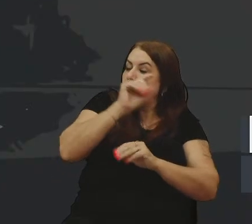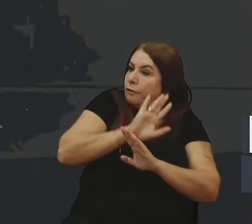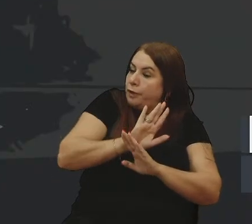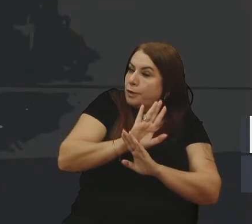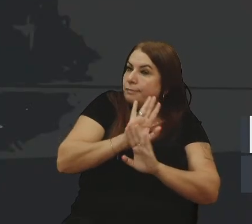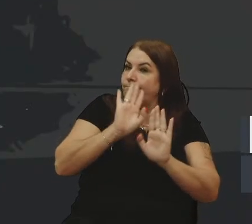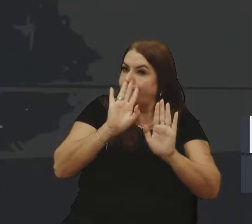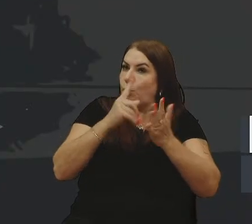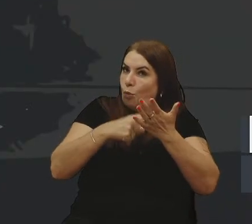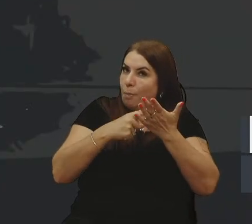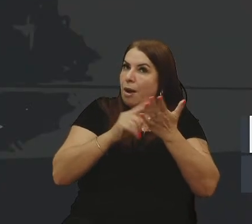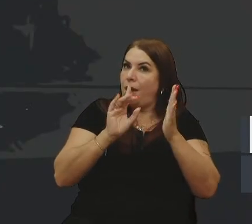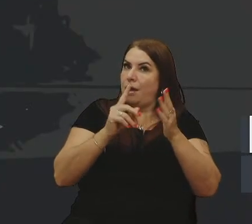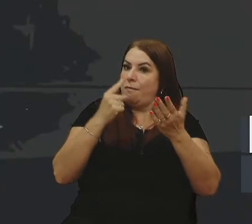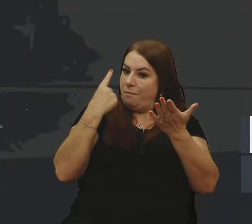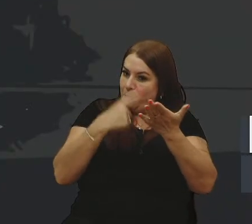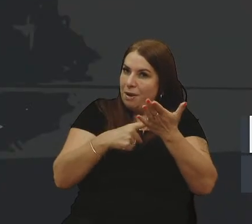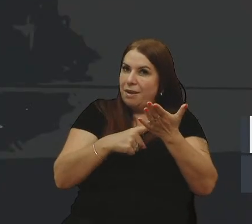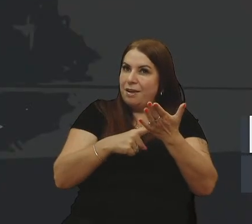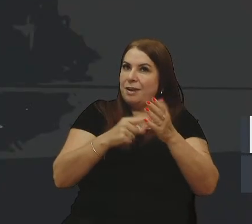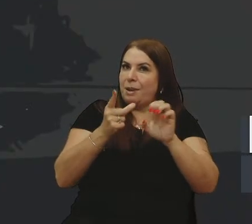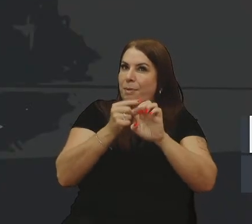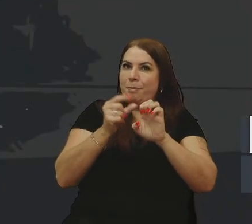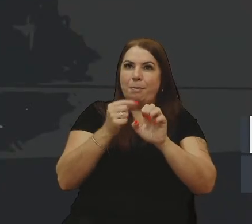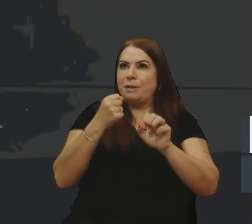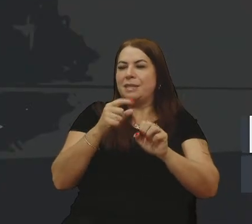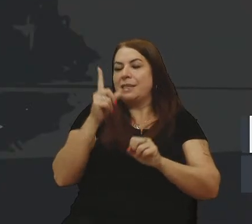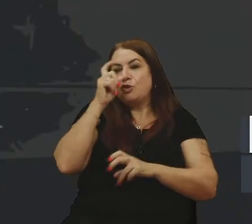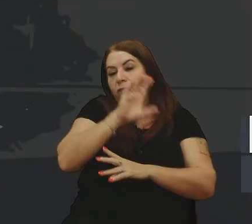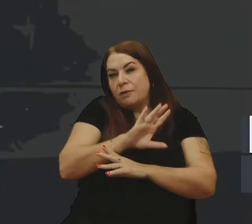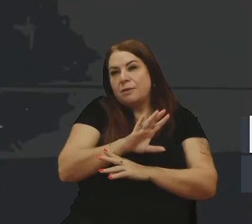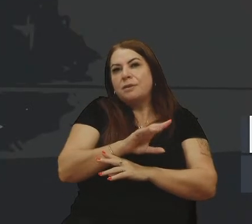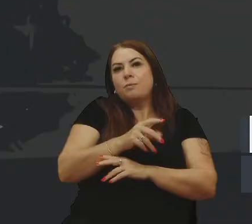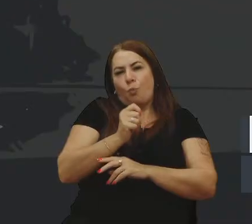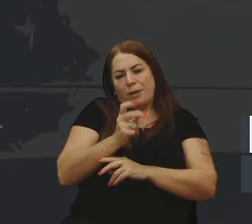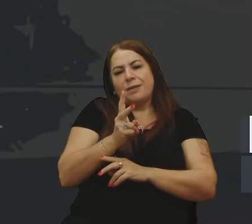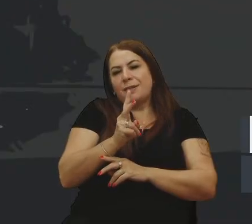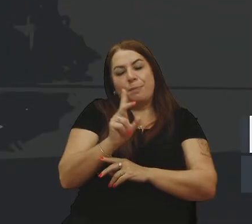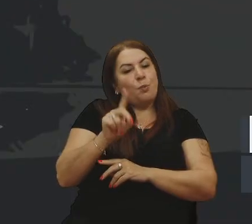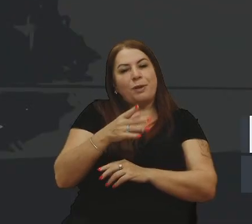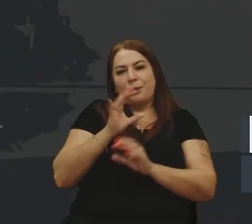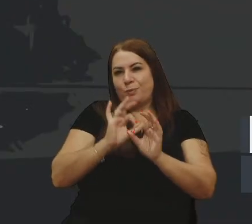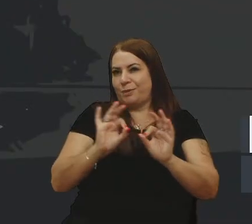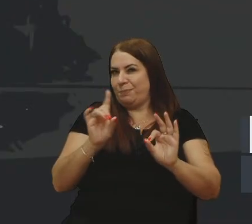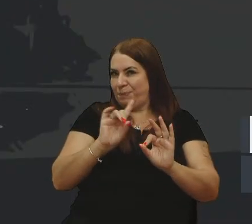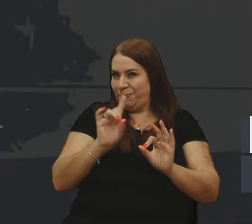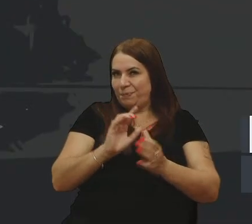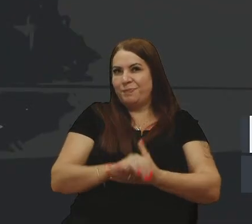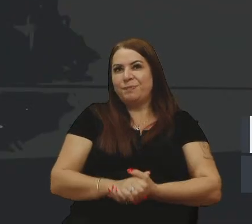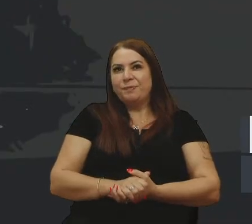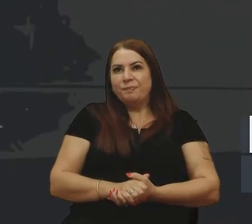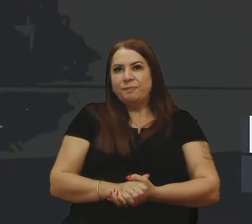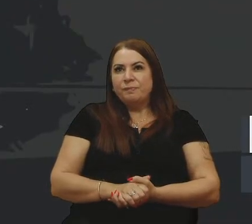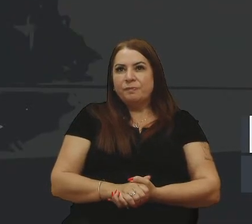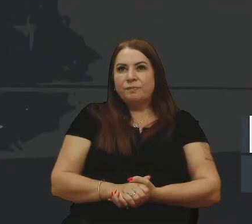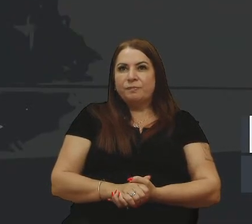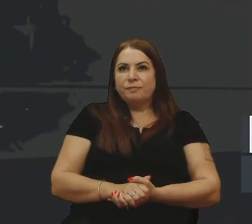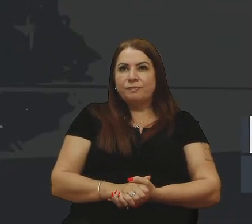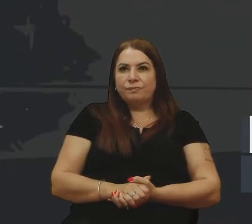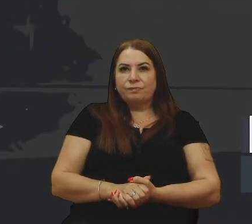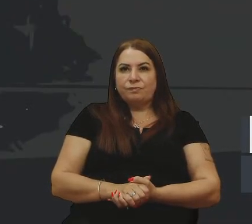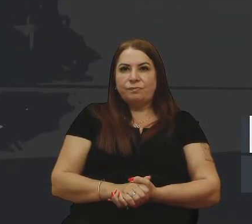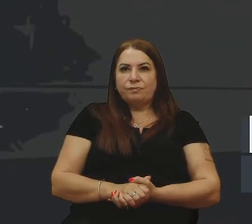combinar? Né? Vamos fazer um pacto aqui de empreendedorismo. Não precisa ser difícil, mas geralmente ele não é tão simples também, tá?